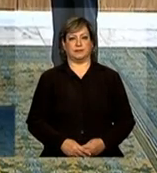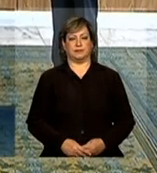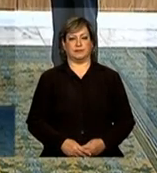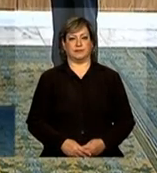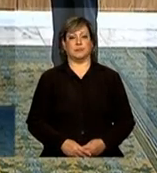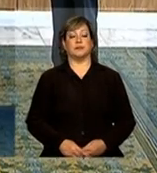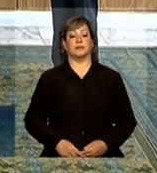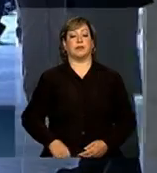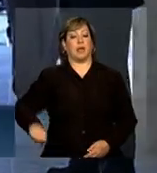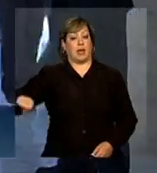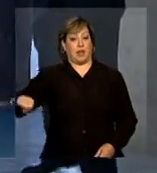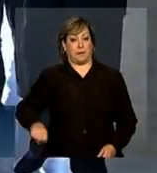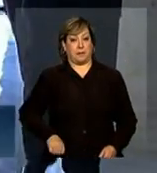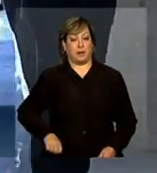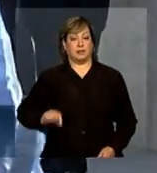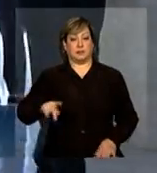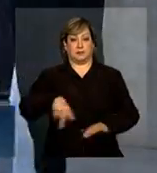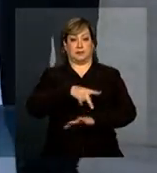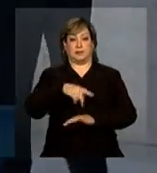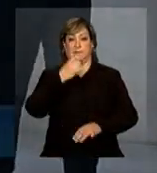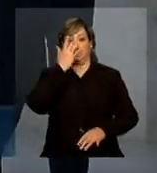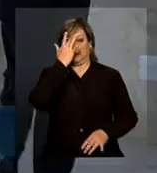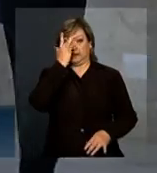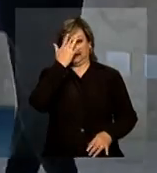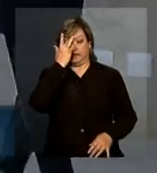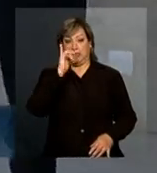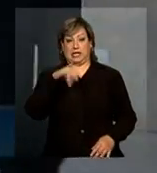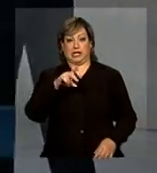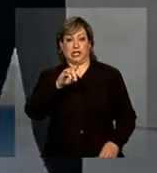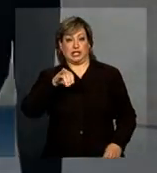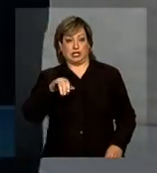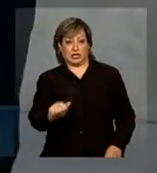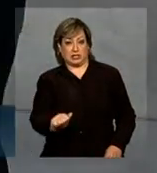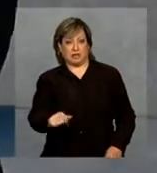O embaixador da República da Índia, Ashok Tomar.